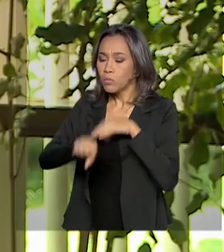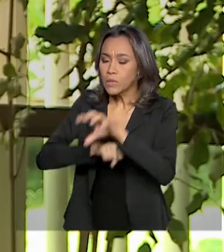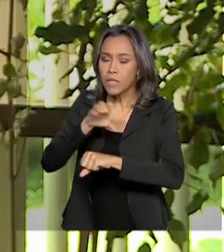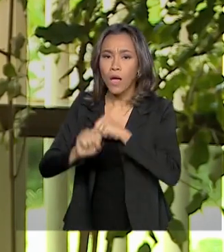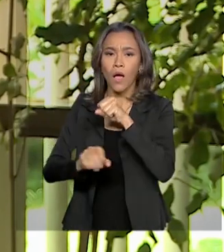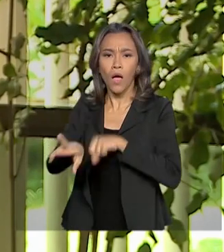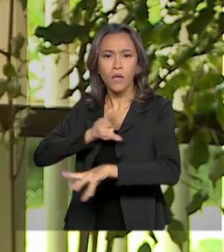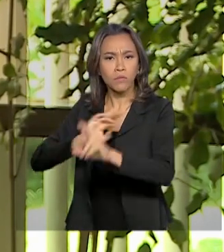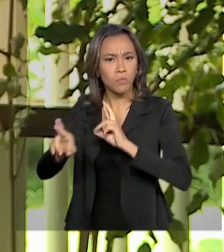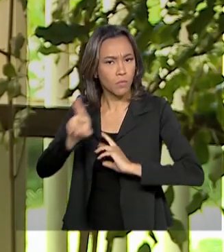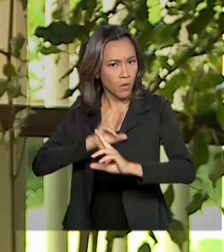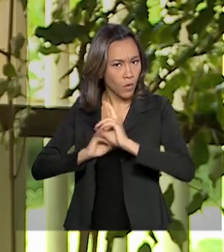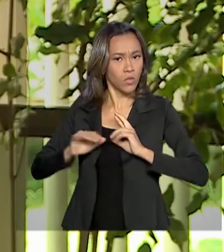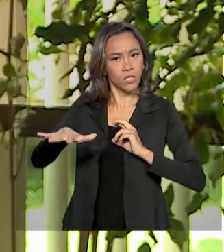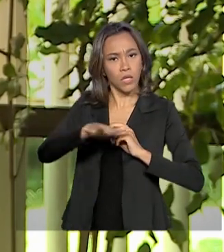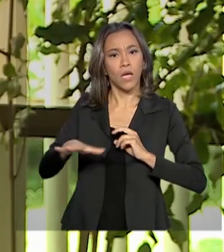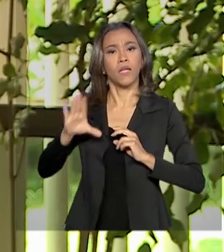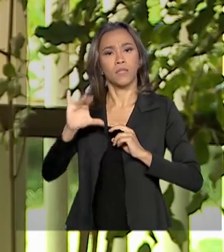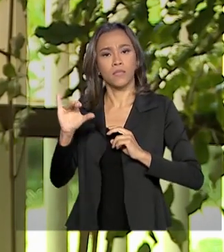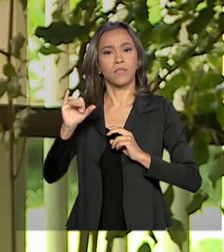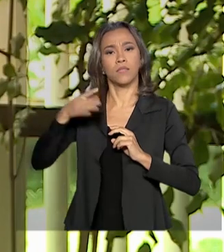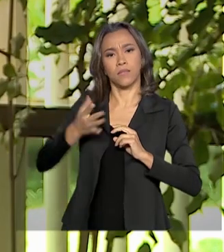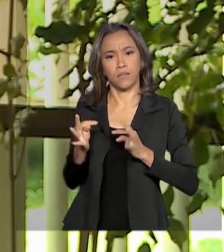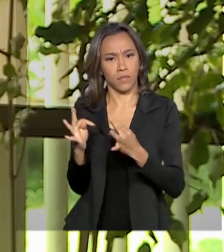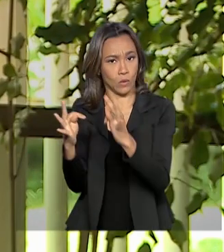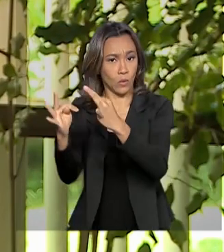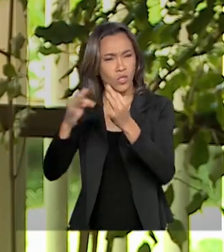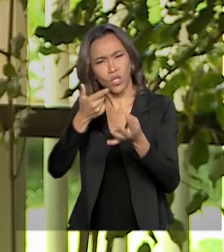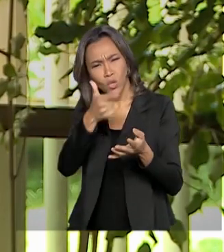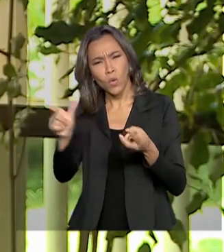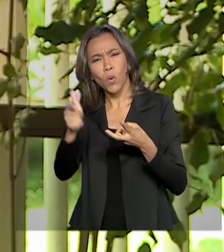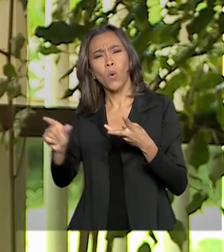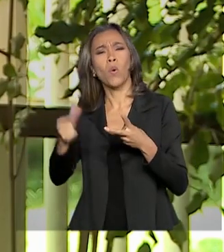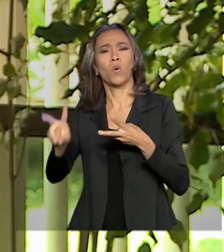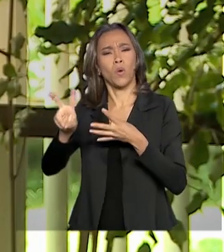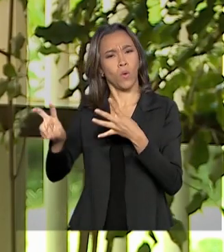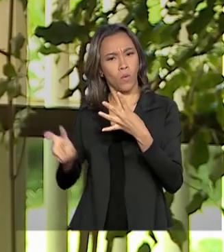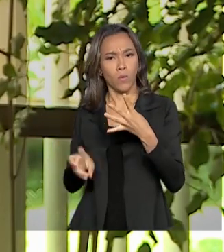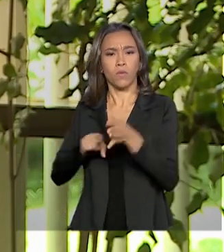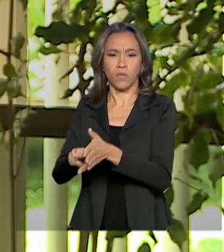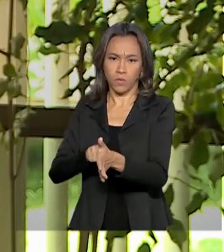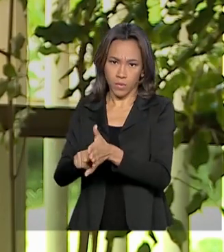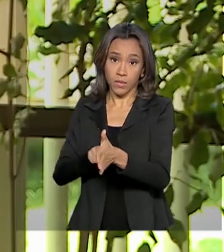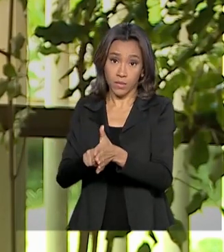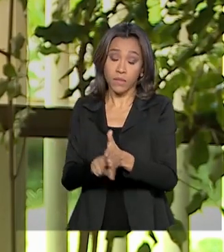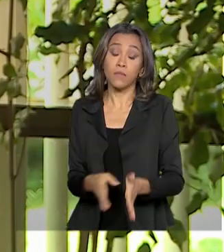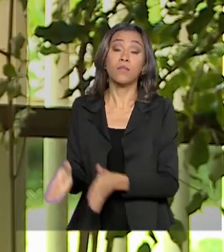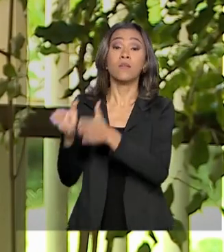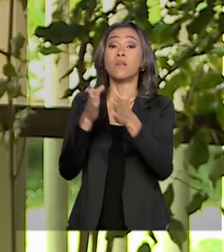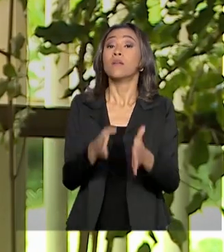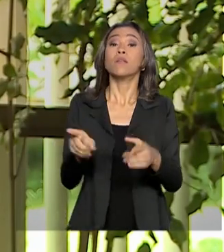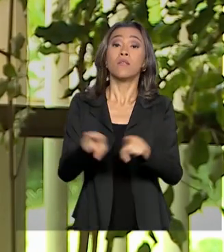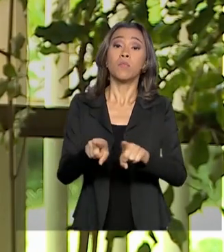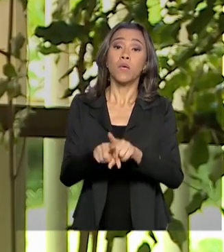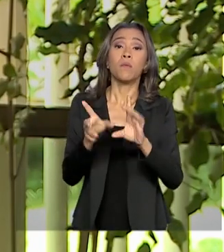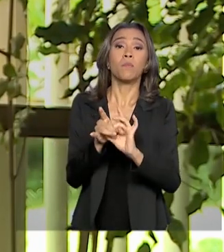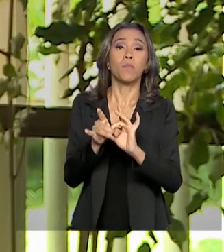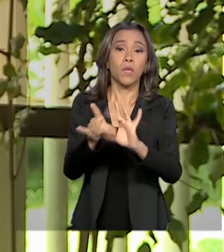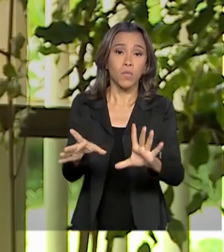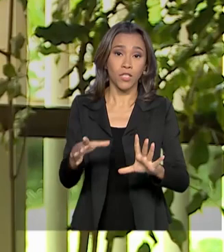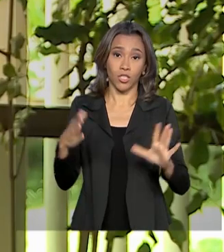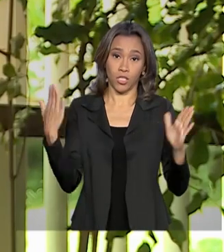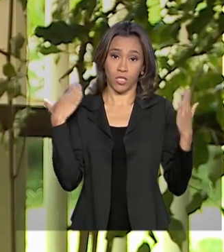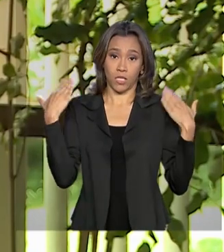avanços no conhecimento e tecnologia e de outras áreas que são pesquisadas lá. E ao mesmo tempo permite que a nossa